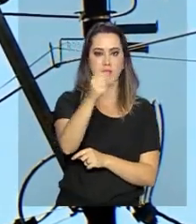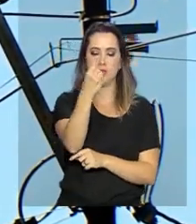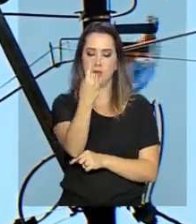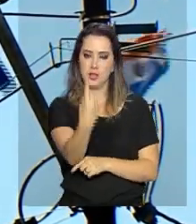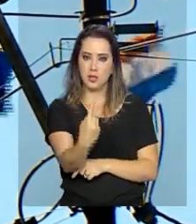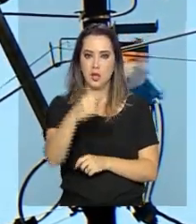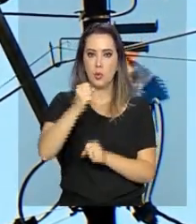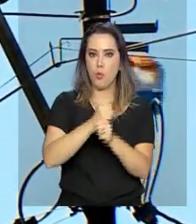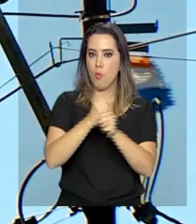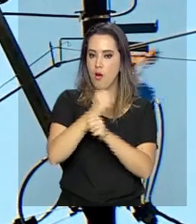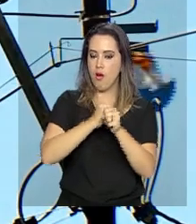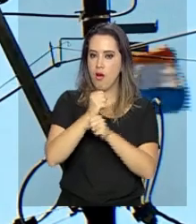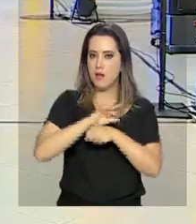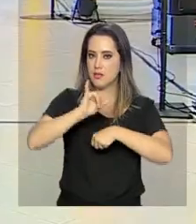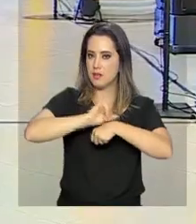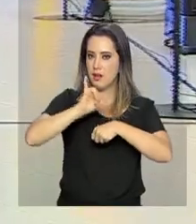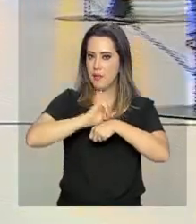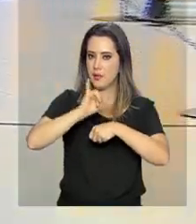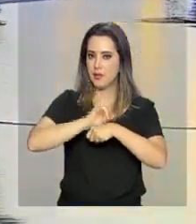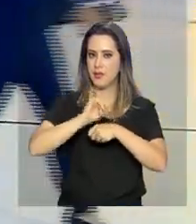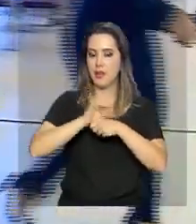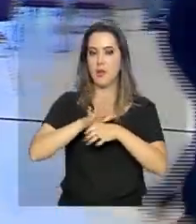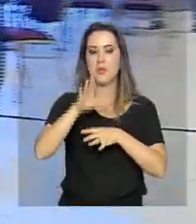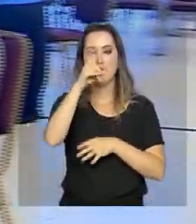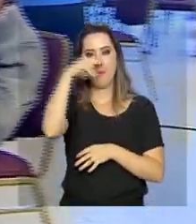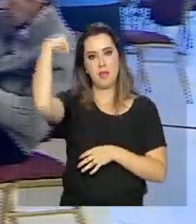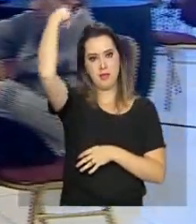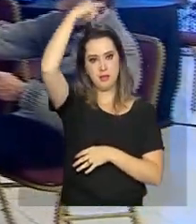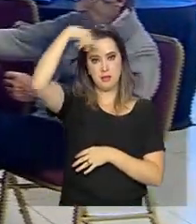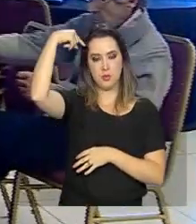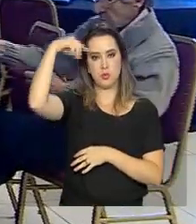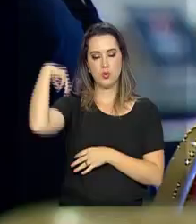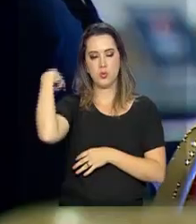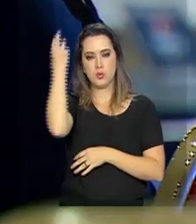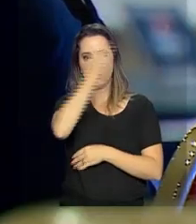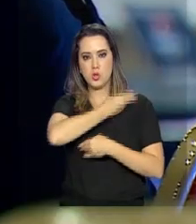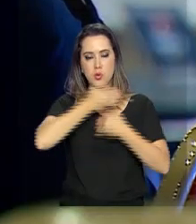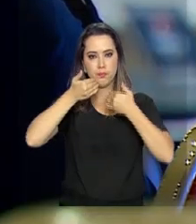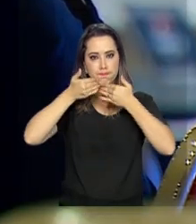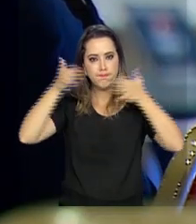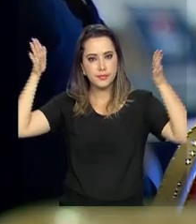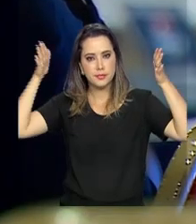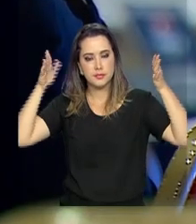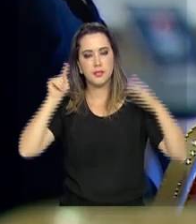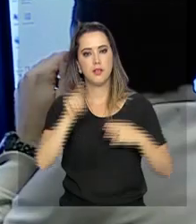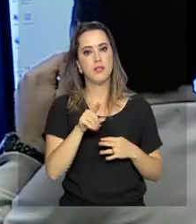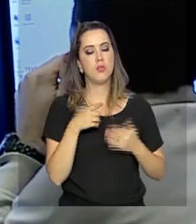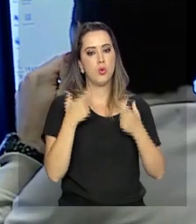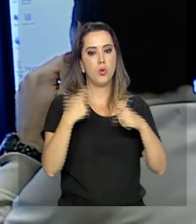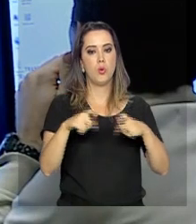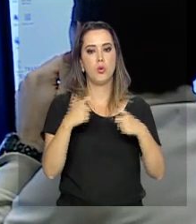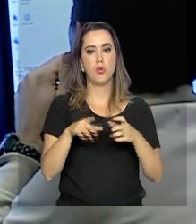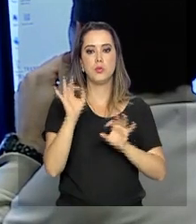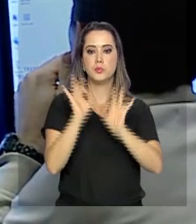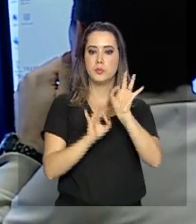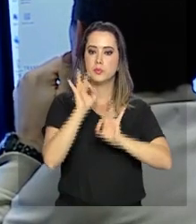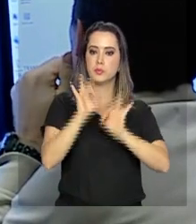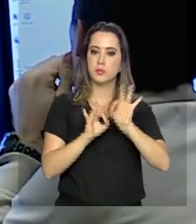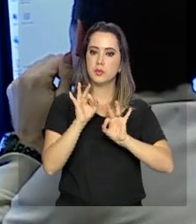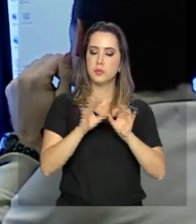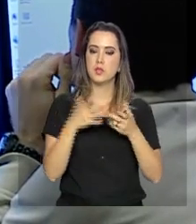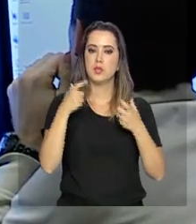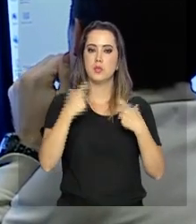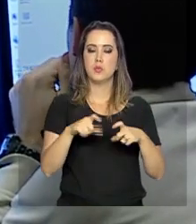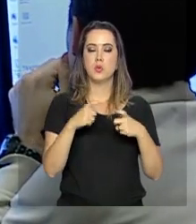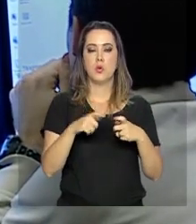padroeira nossa senhora de assunção uma sala a imprensa foi montada para atender os 100 jornalistas estrangeiros e 800 da imprensa local